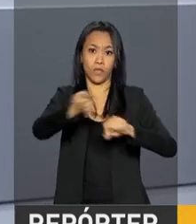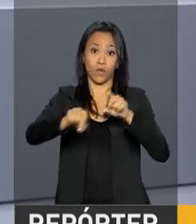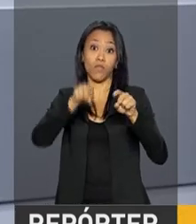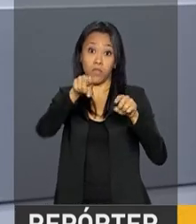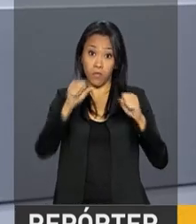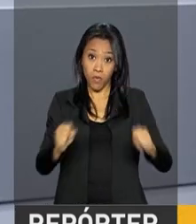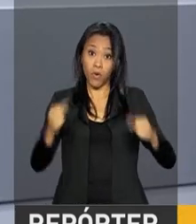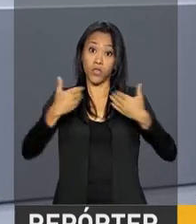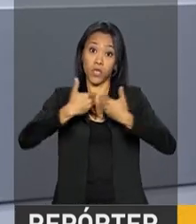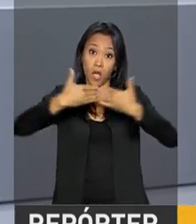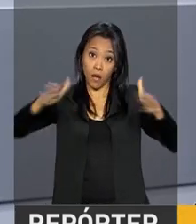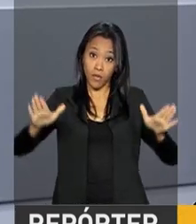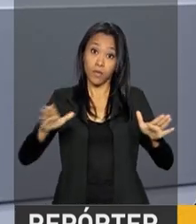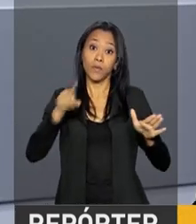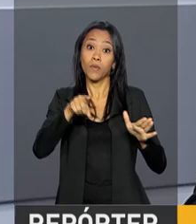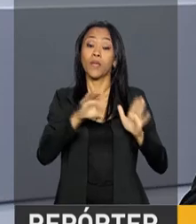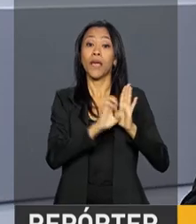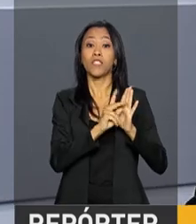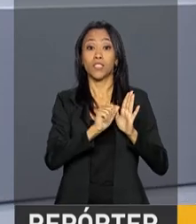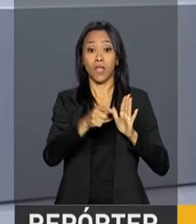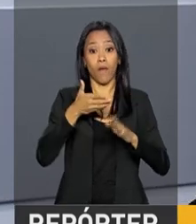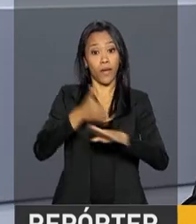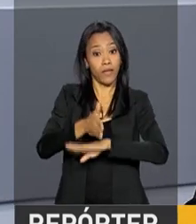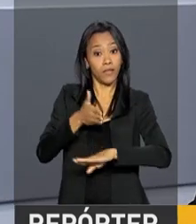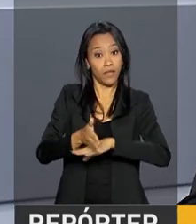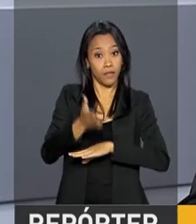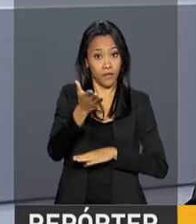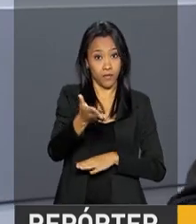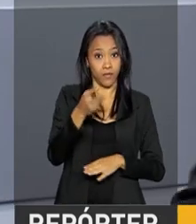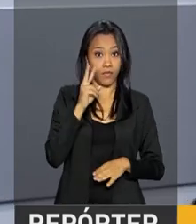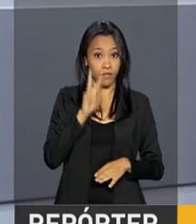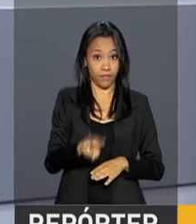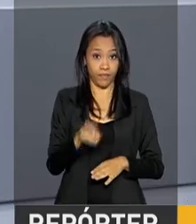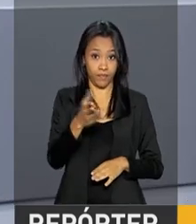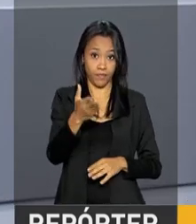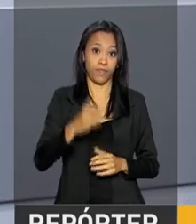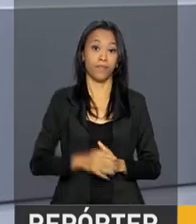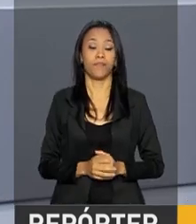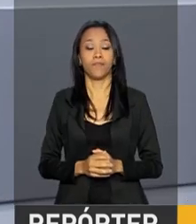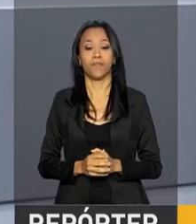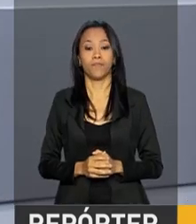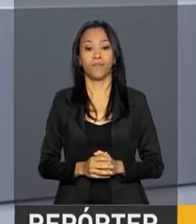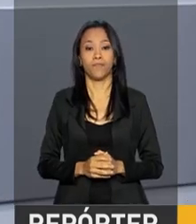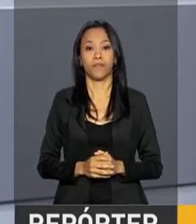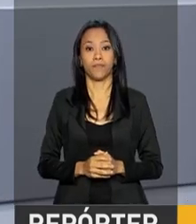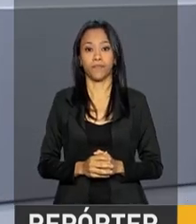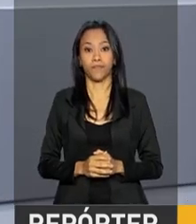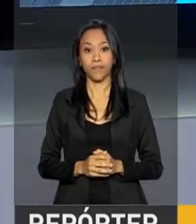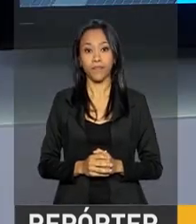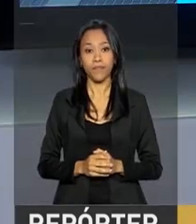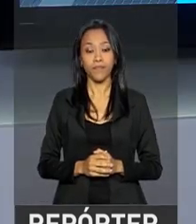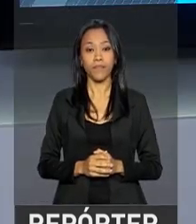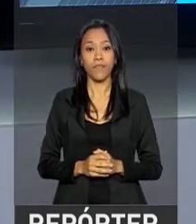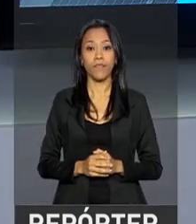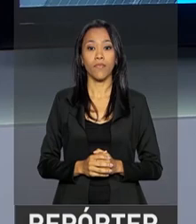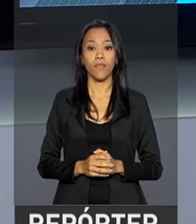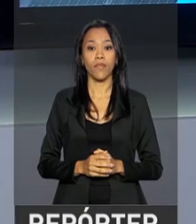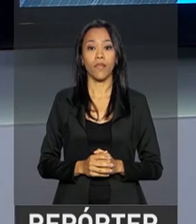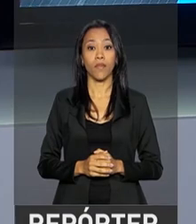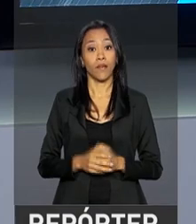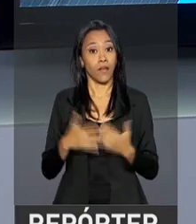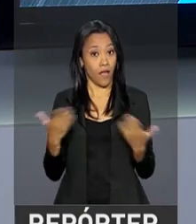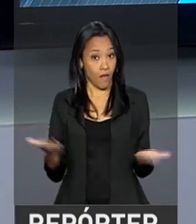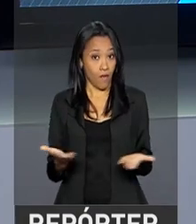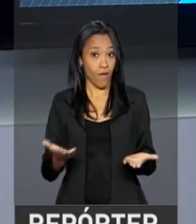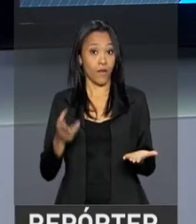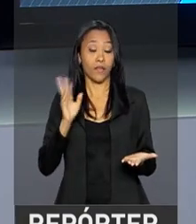essa abertura de novas oportunidades nesse site aqui pequi ponto turismo.gov.br como a gente